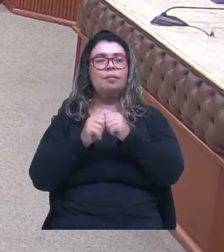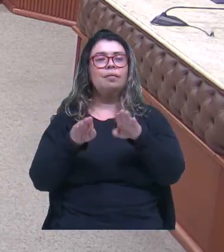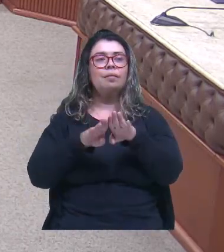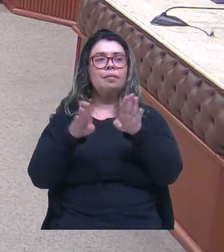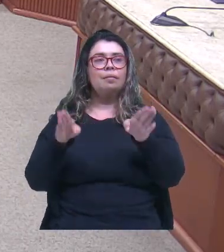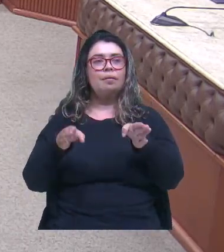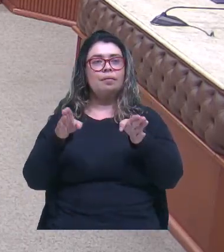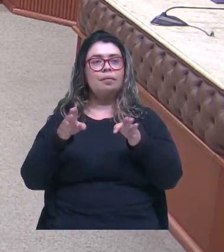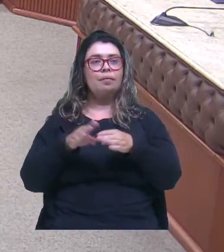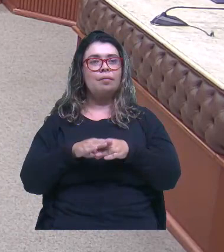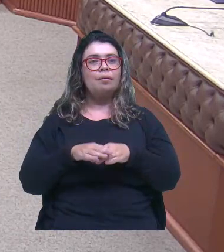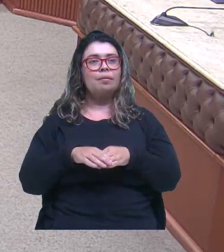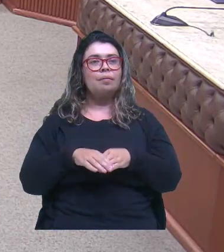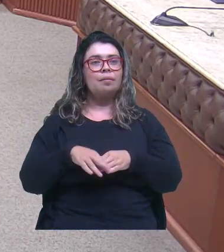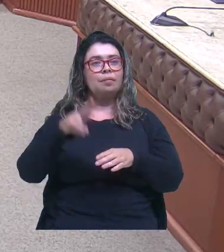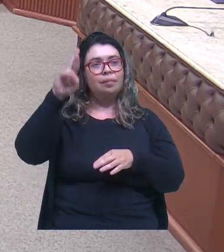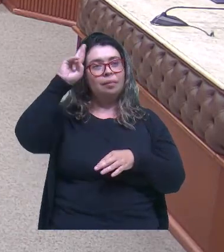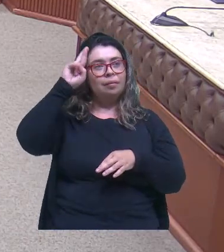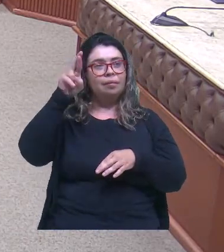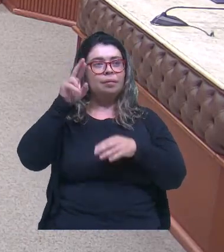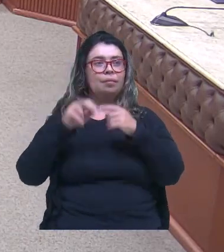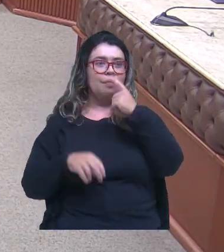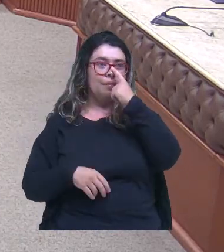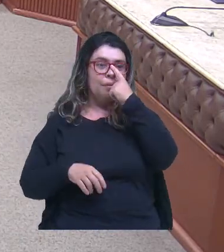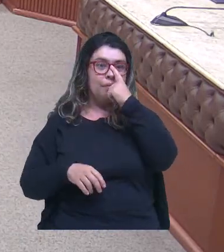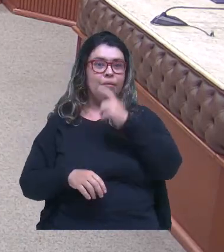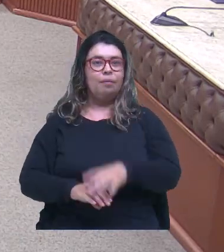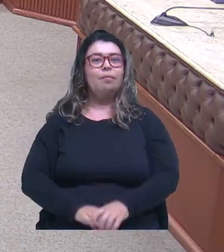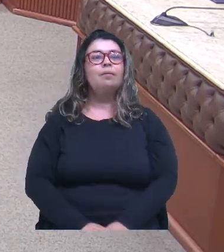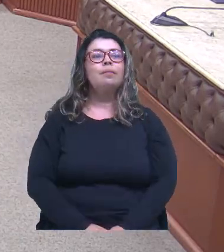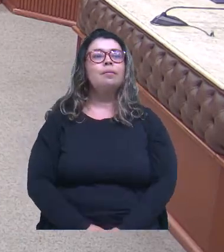já, Betinha, já vai. Pera aí, Betinha. Betinha desesperada para tirar foto.